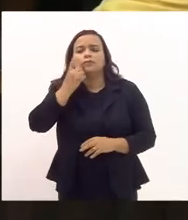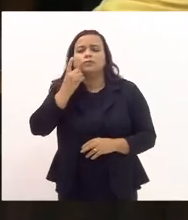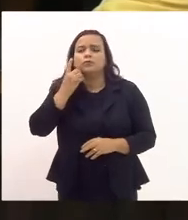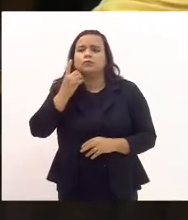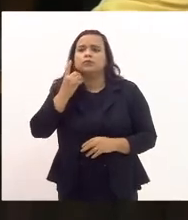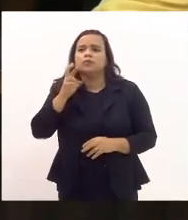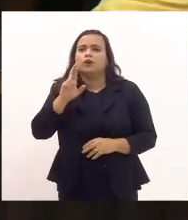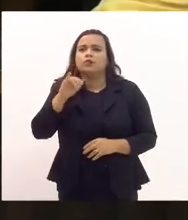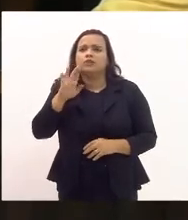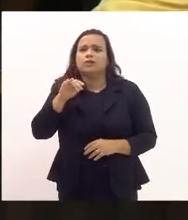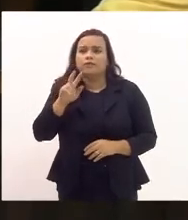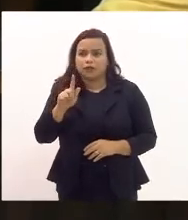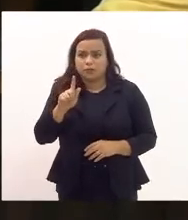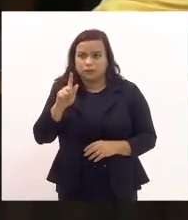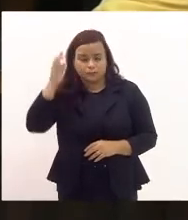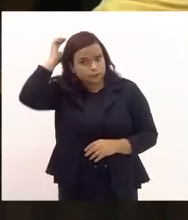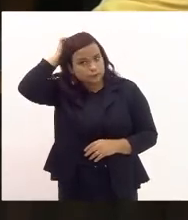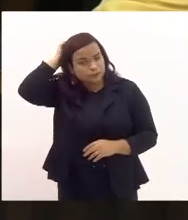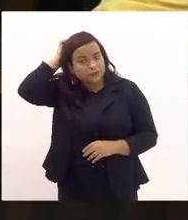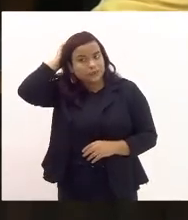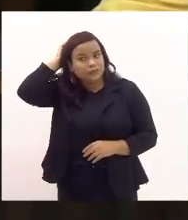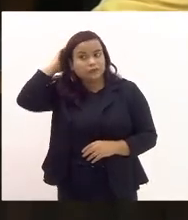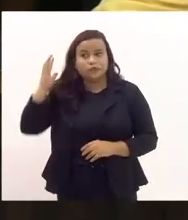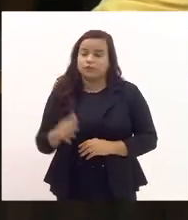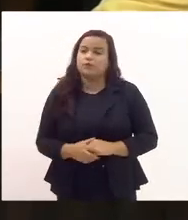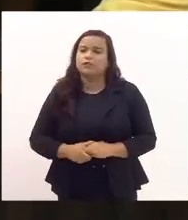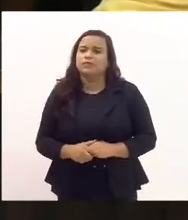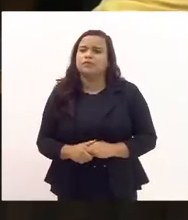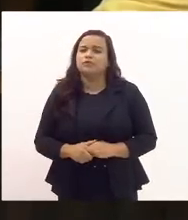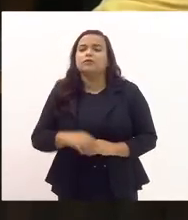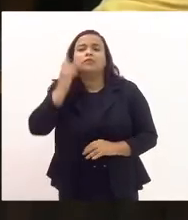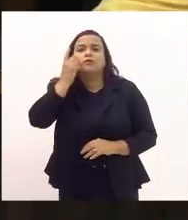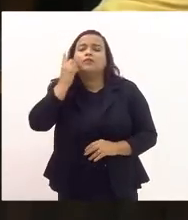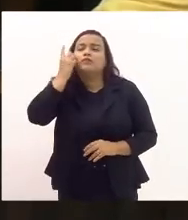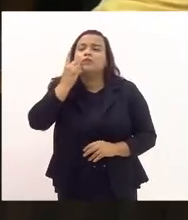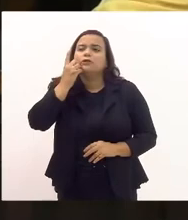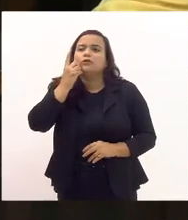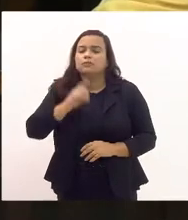Deputado rosenverg Reis o deputado